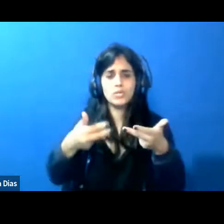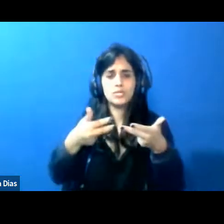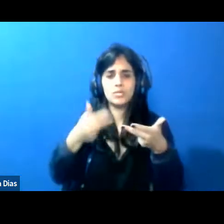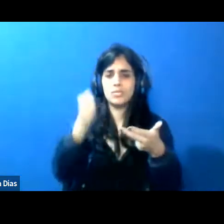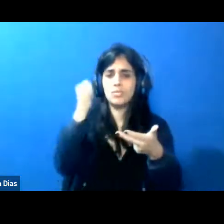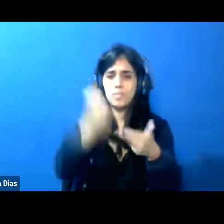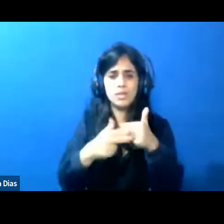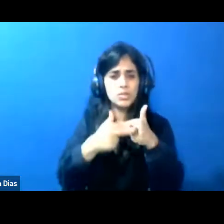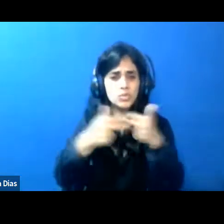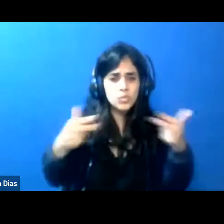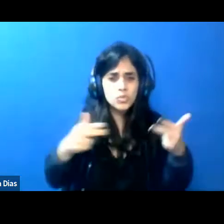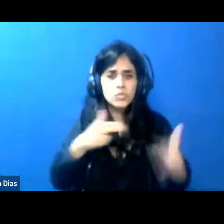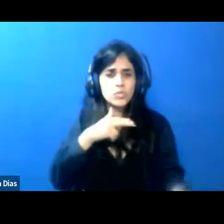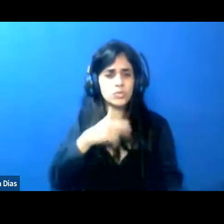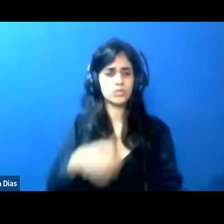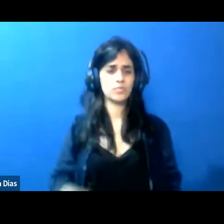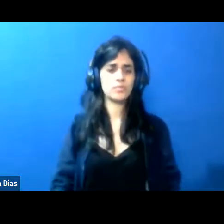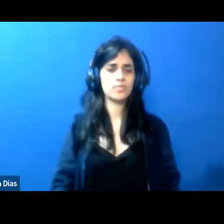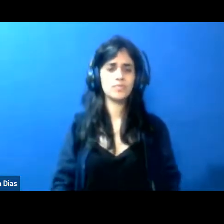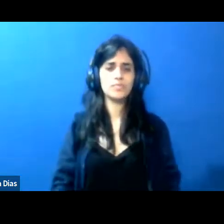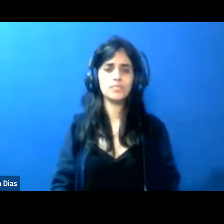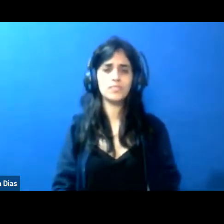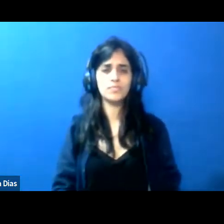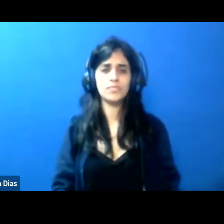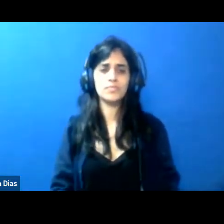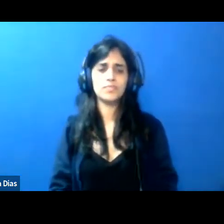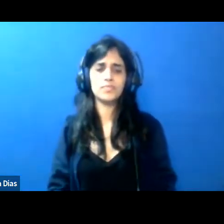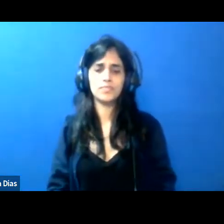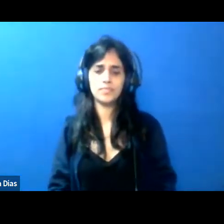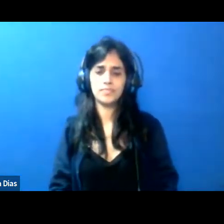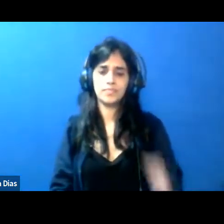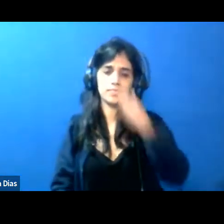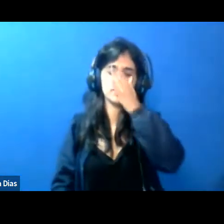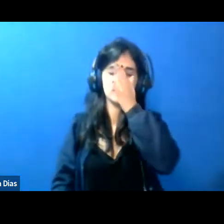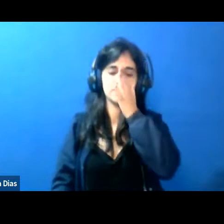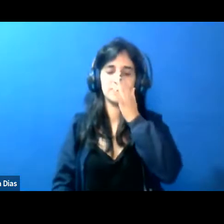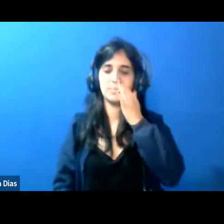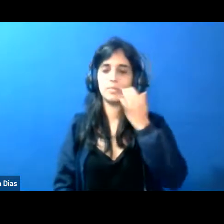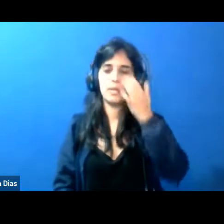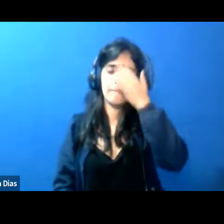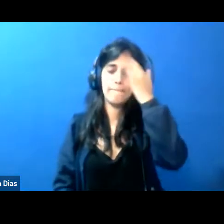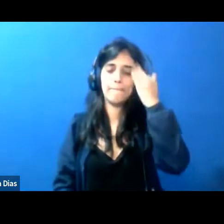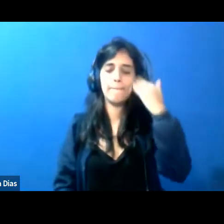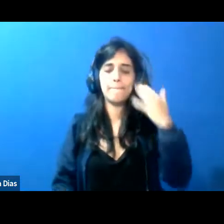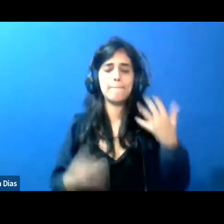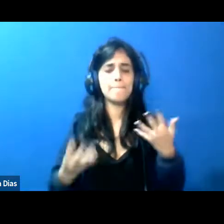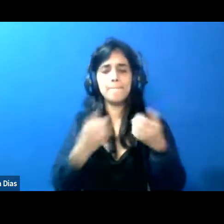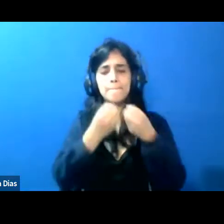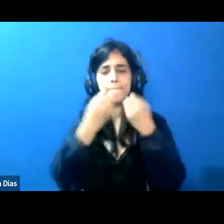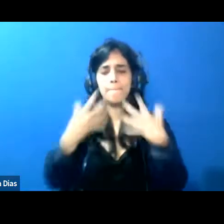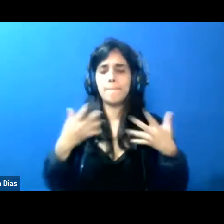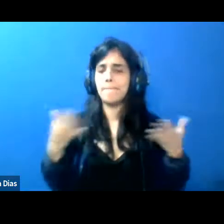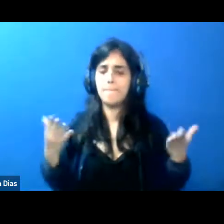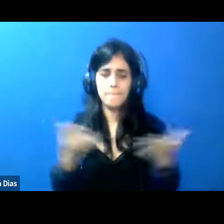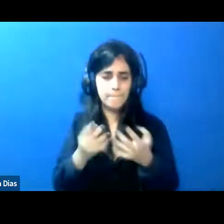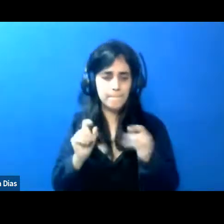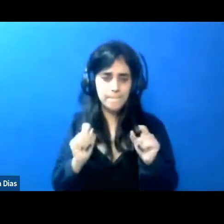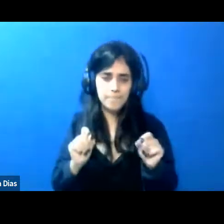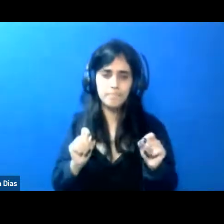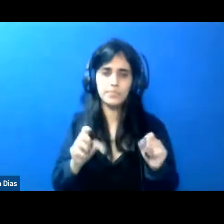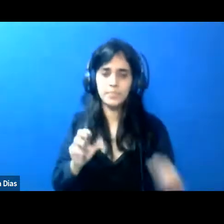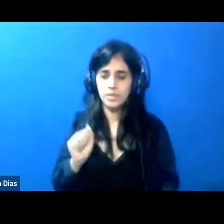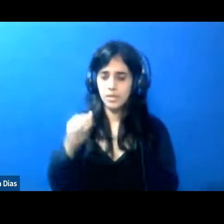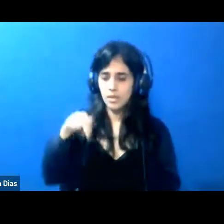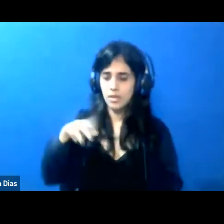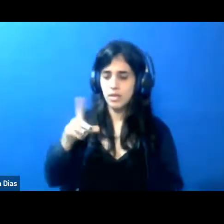E aí, assim, por que eu trago isso de conhecimento, assim, como função? Que quando Nhanderu criou o